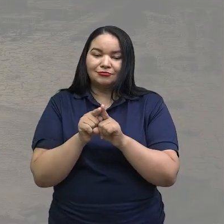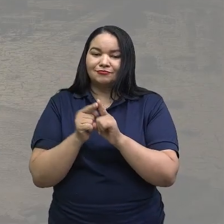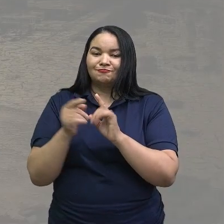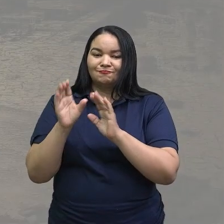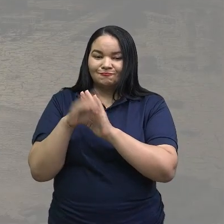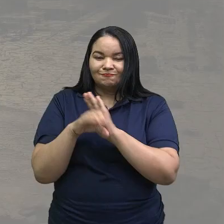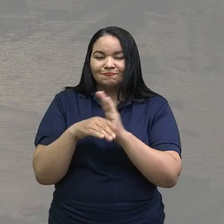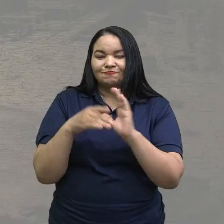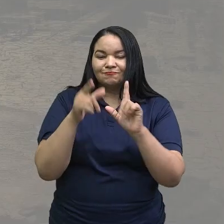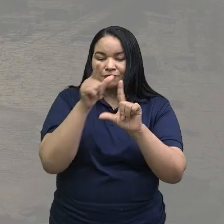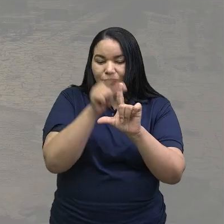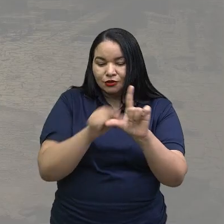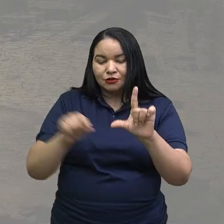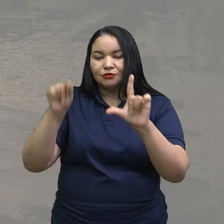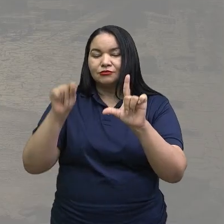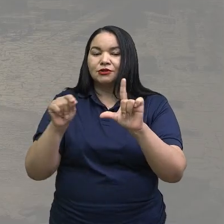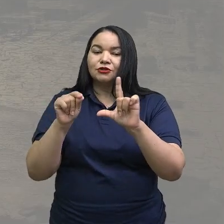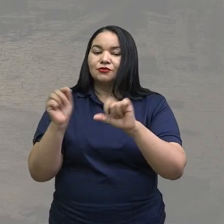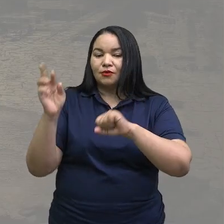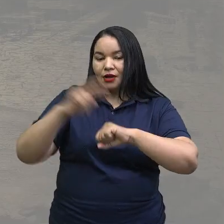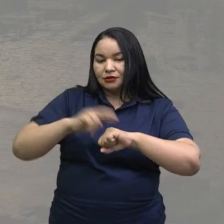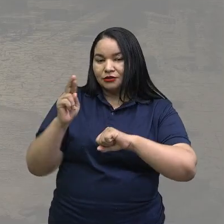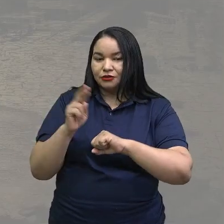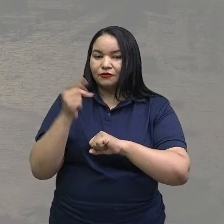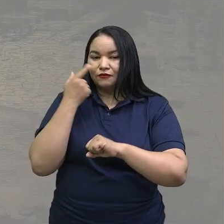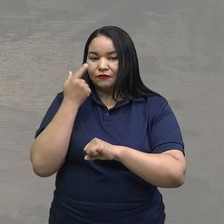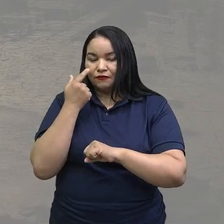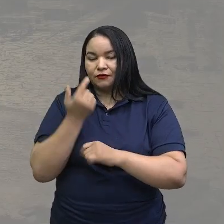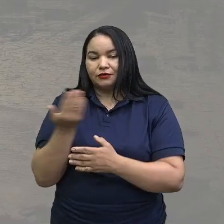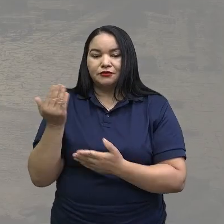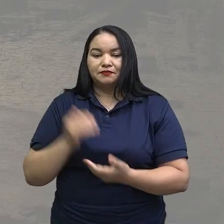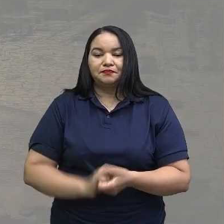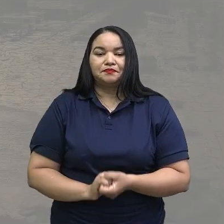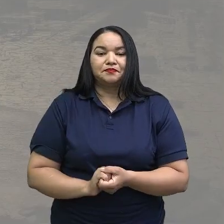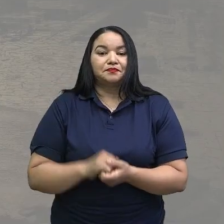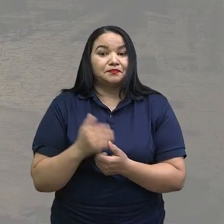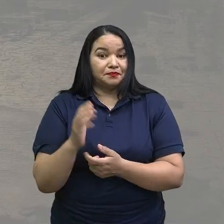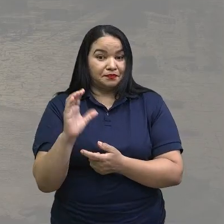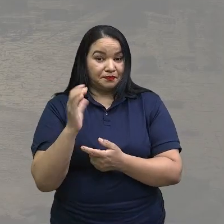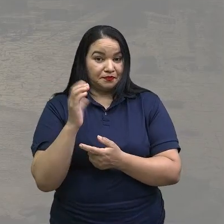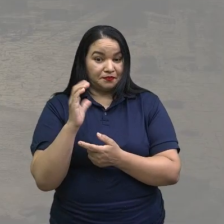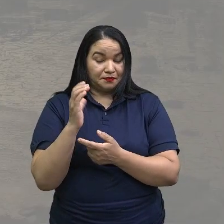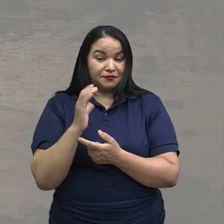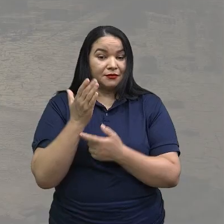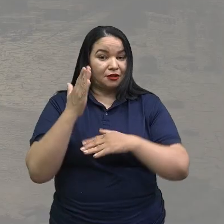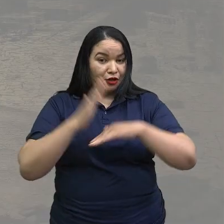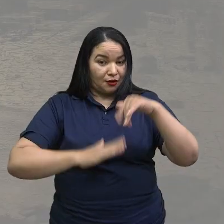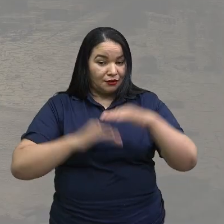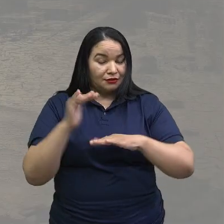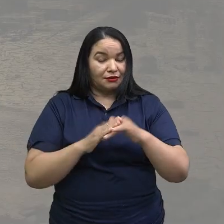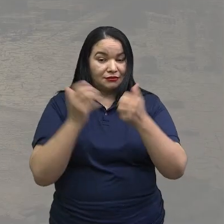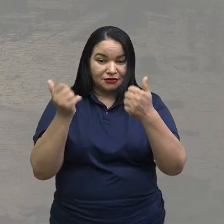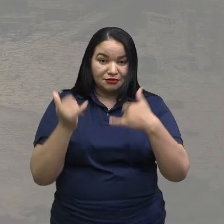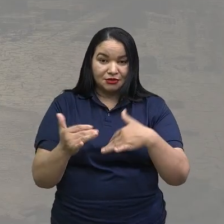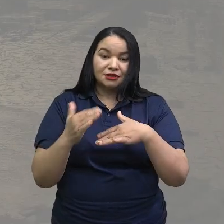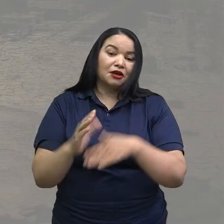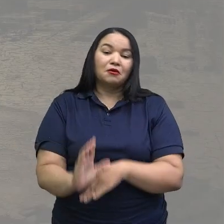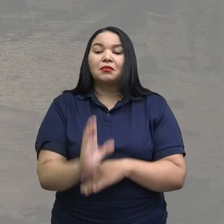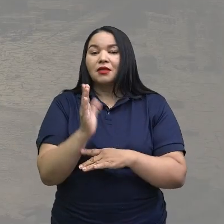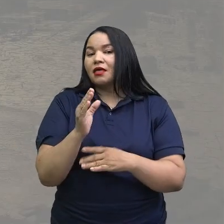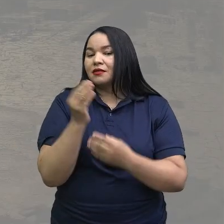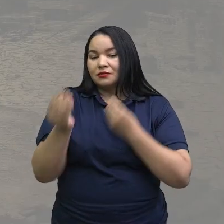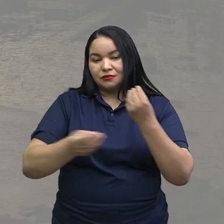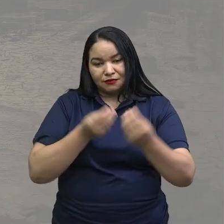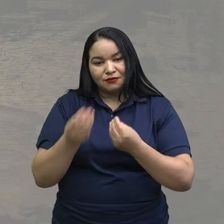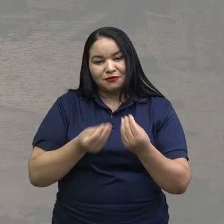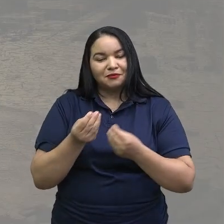do decaimento radioativo, tá? E aí eu trouxe um cientista que vai explicar um pouquinho como que acontece esse